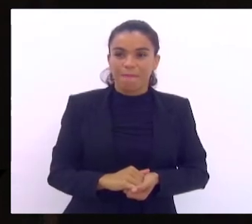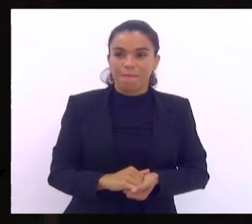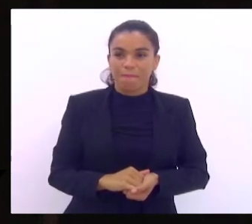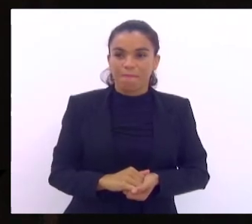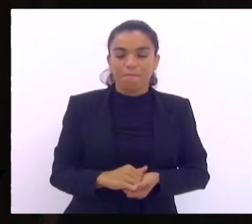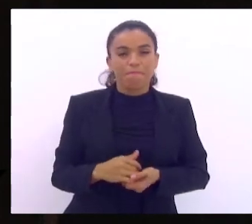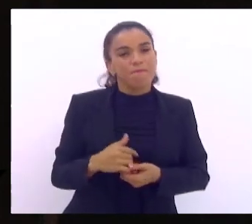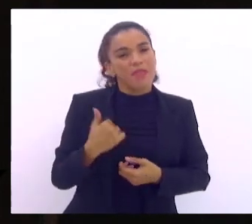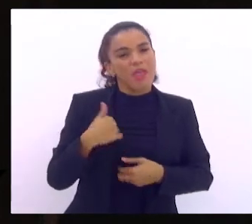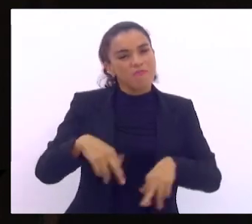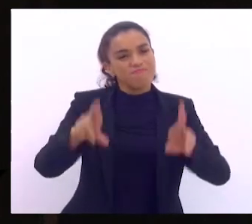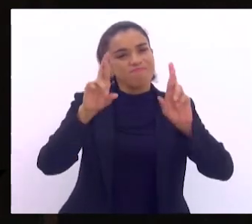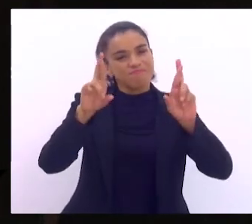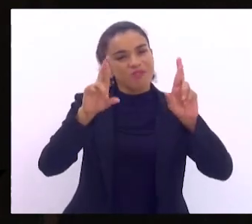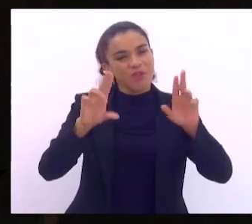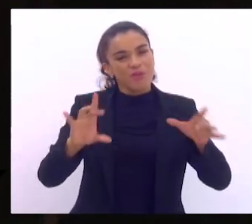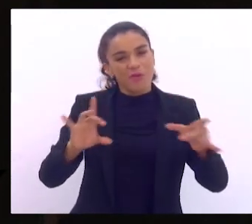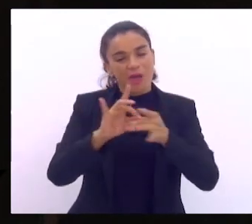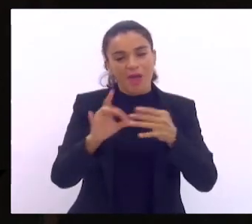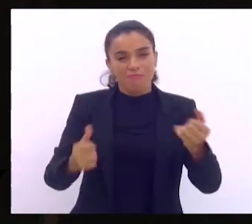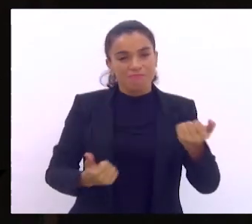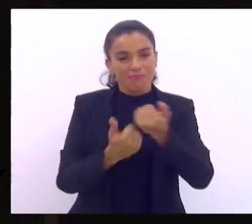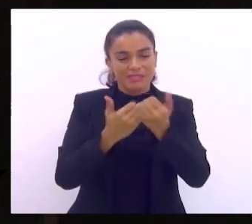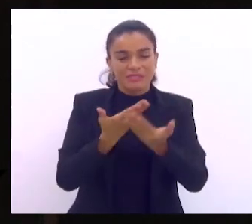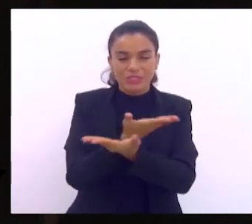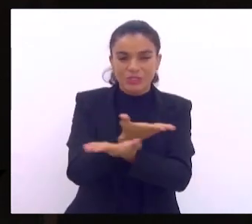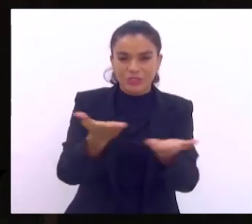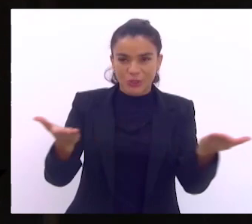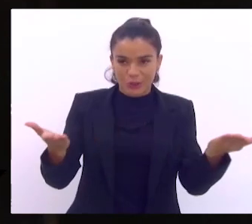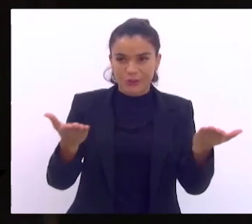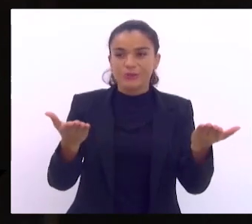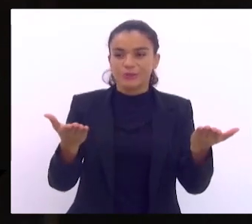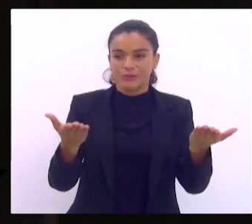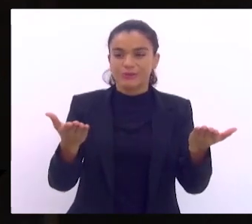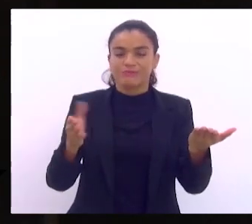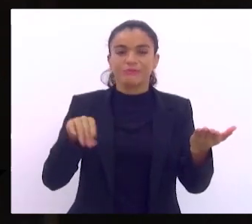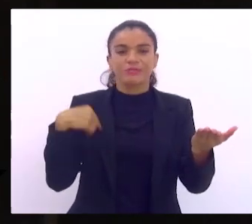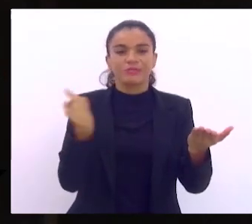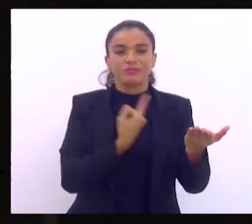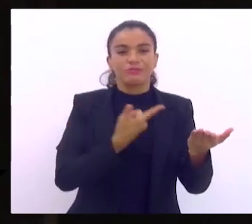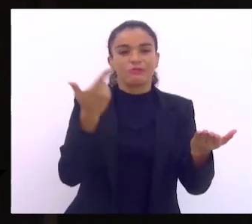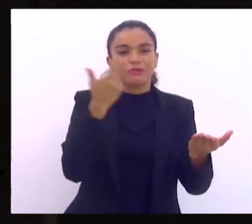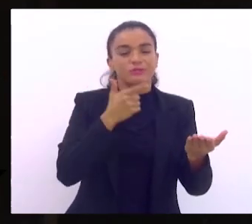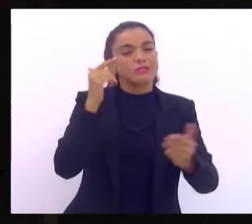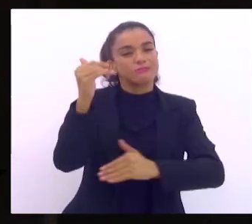a parceria de todos para que essas pontes, como eu falei, sejam